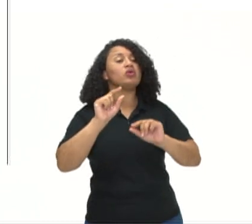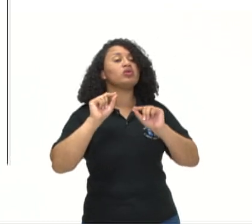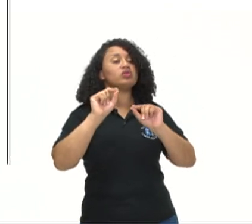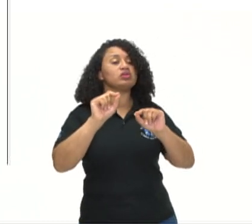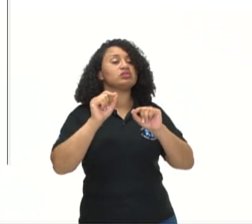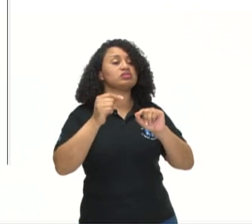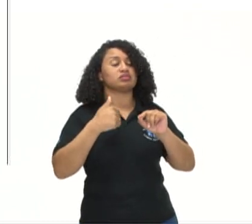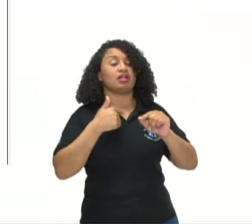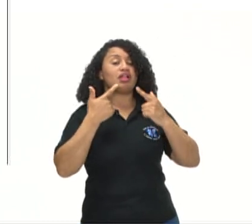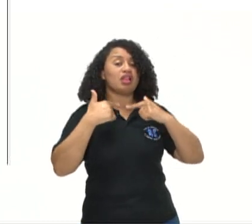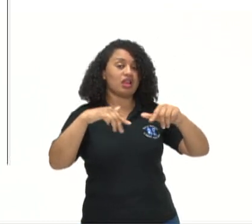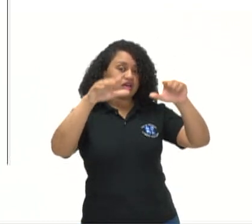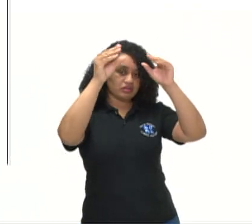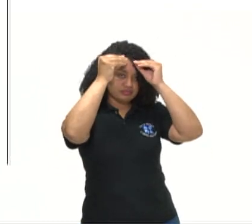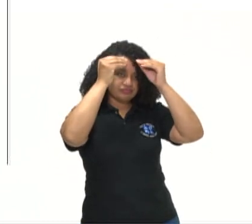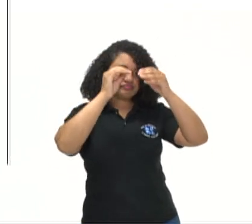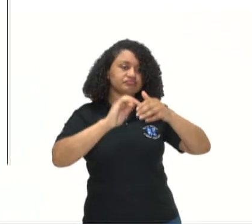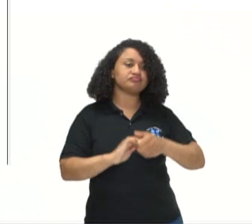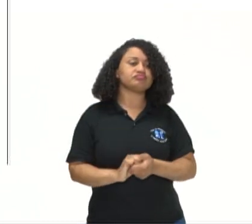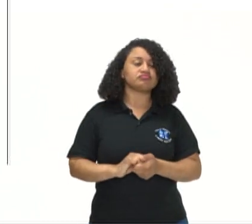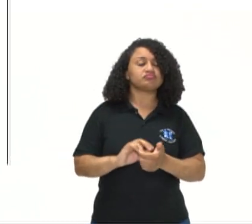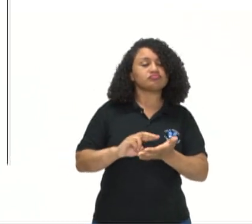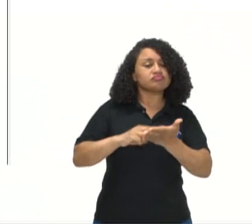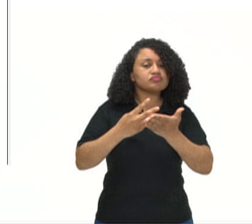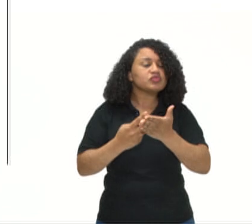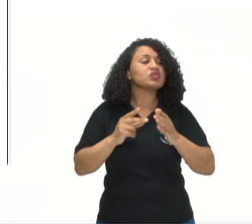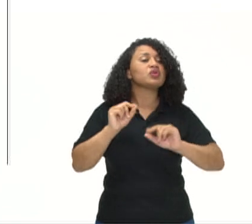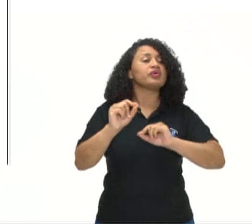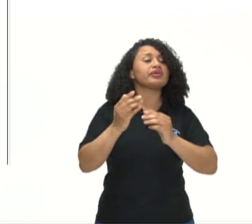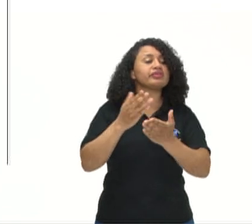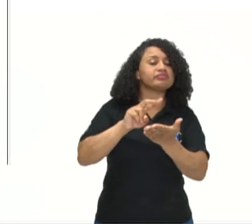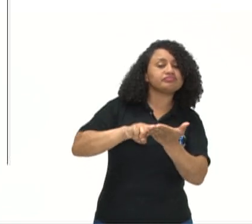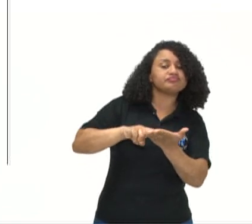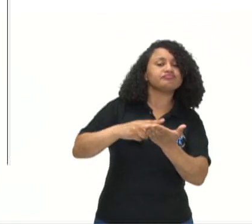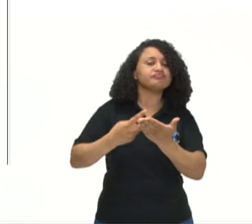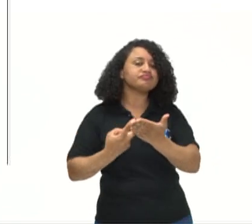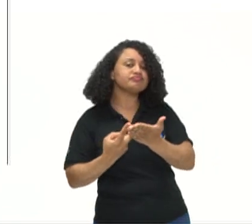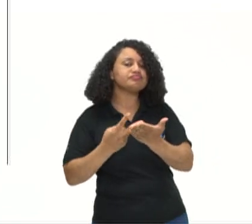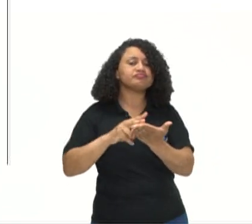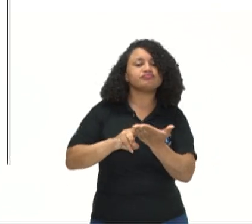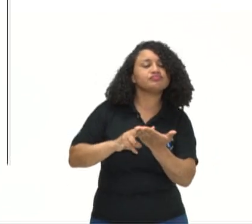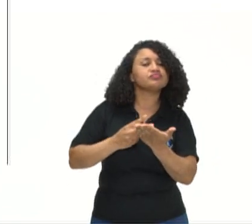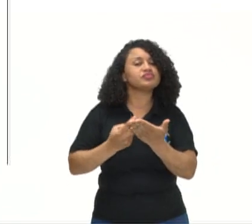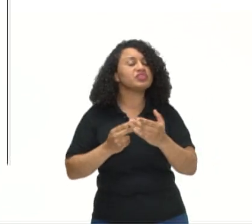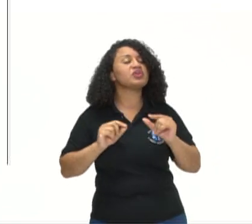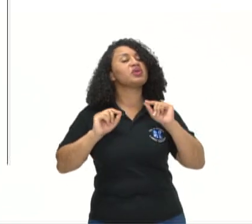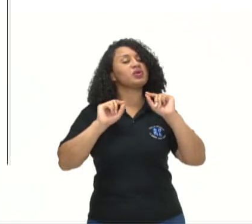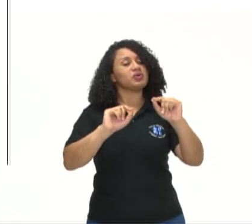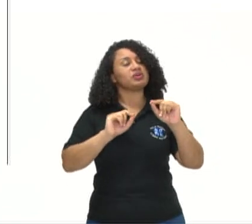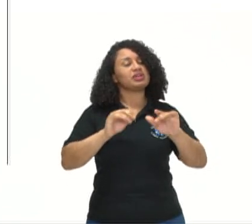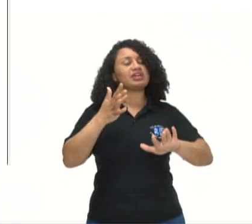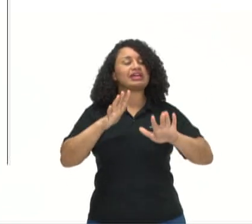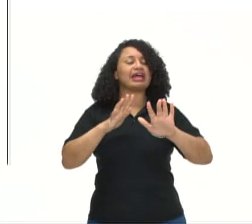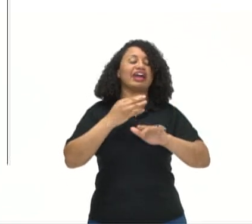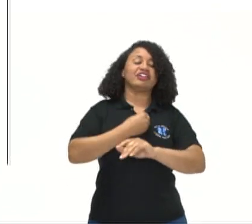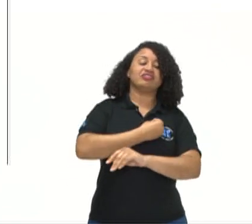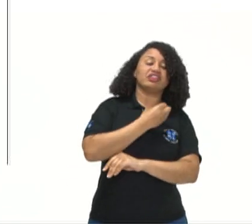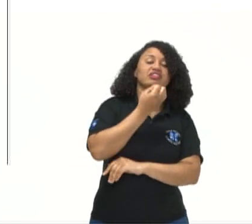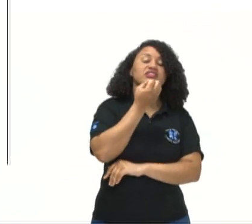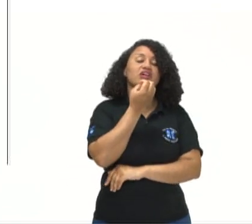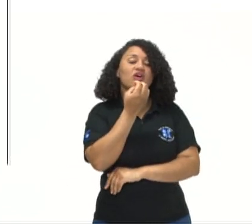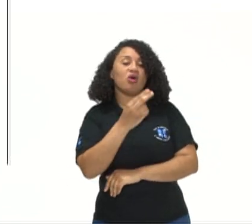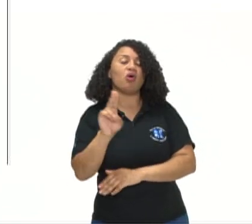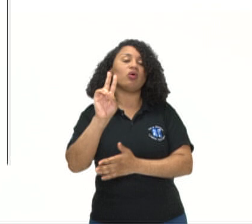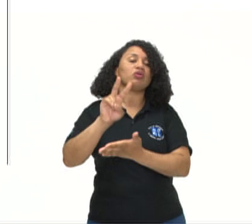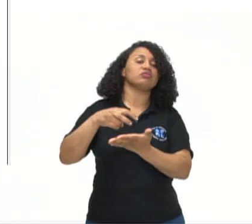parte linguagem. Traduzir-se uma parte em outra parte, que é uma questão de vida ou